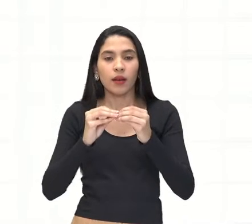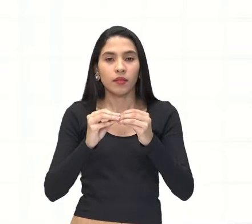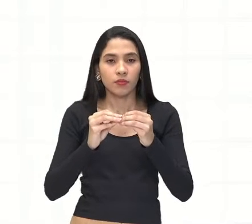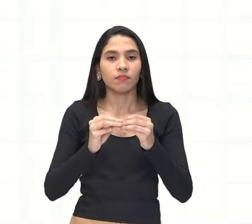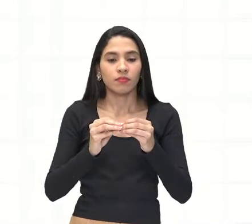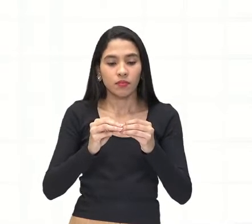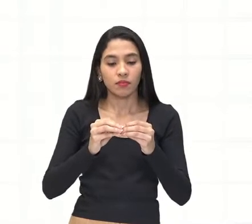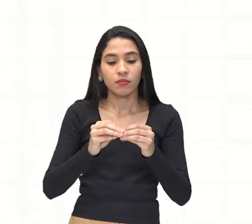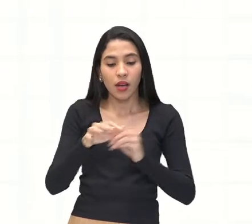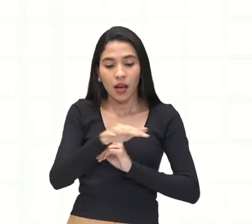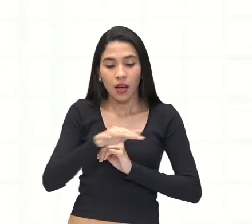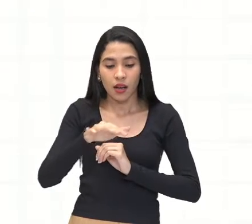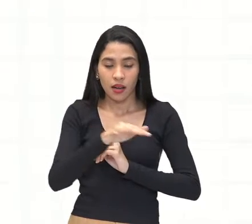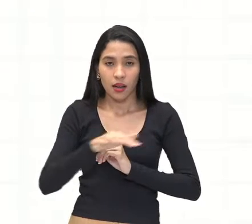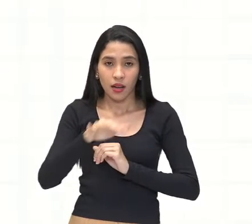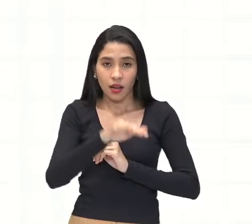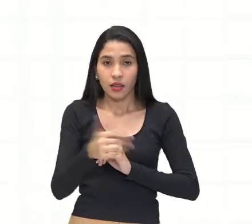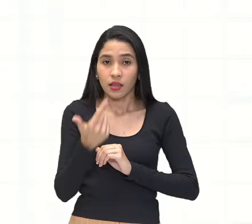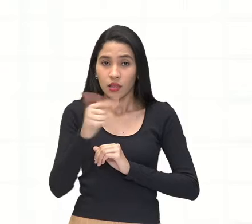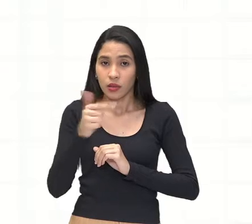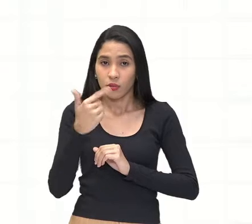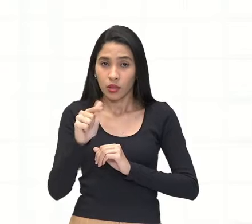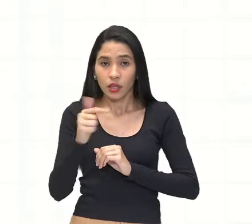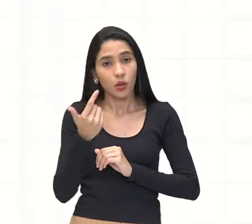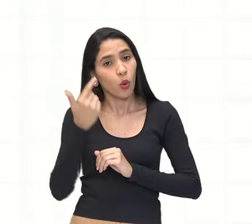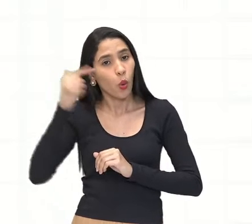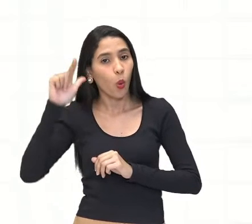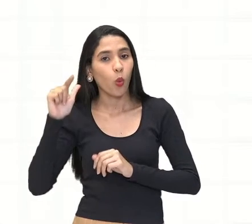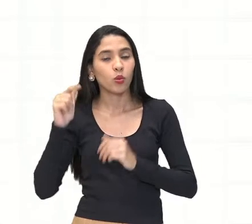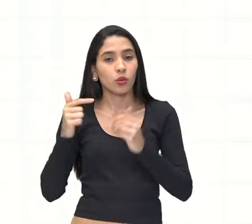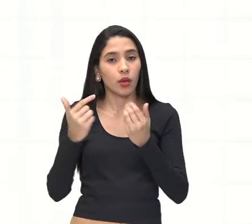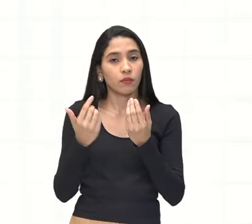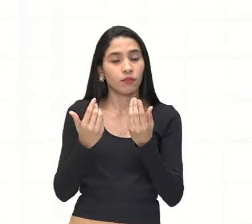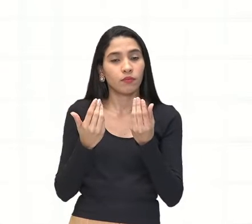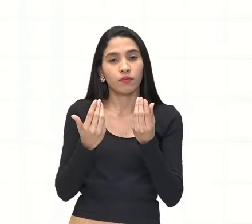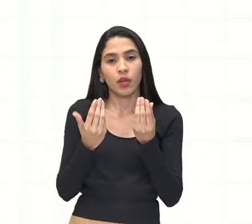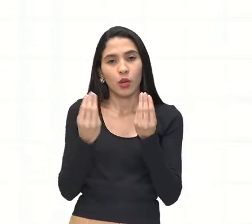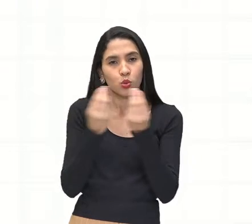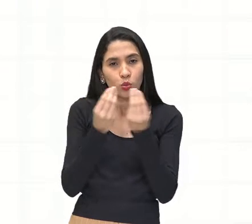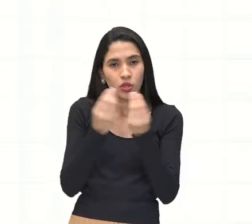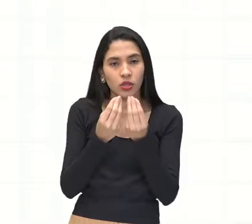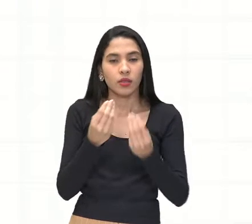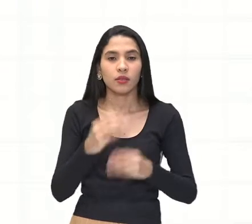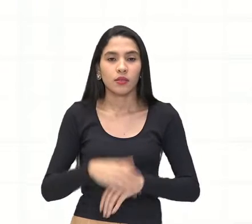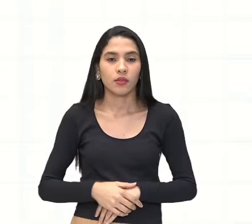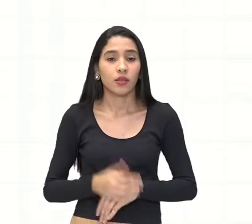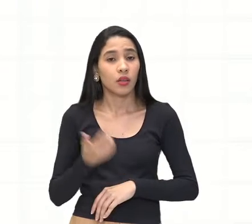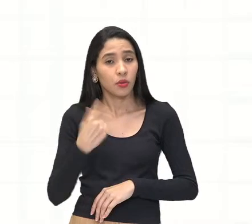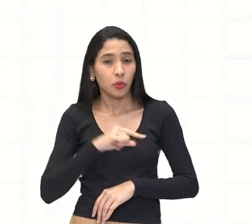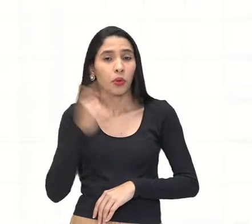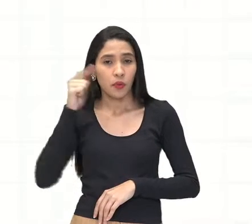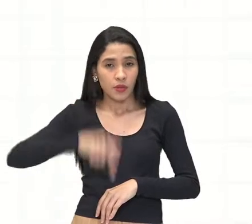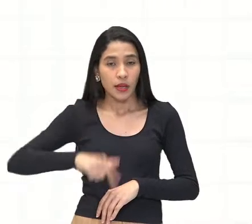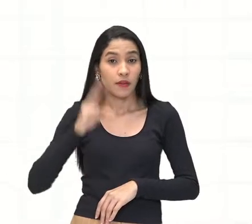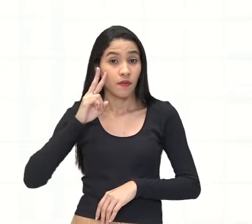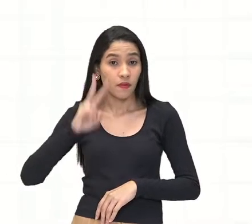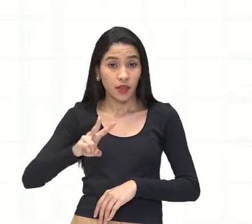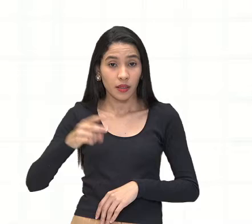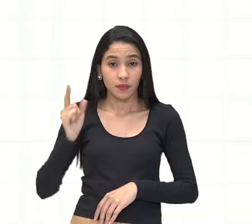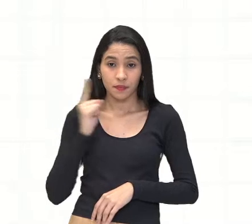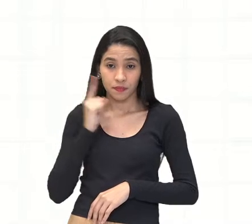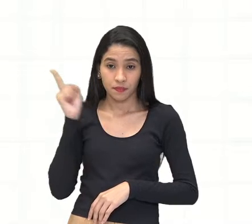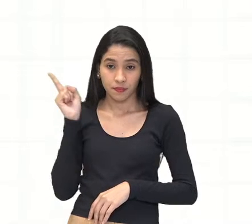do ambiente em que não exista outra matéria, certo? Então, a gente consegue observar, a